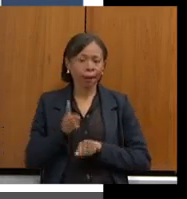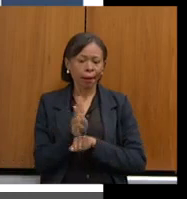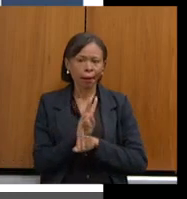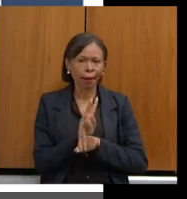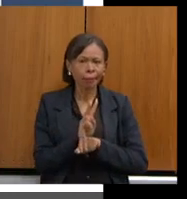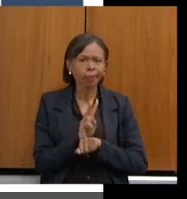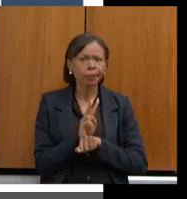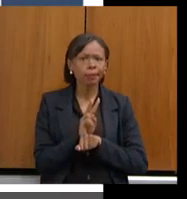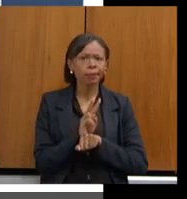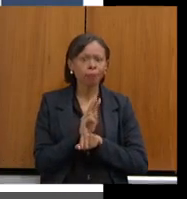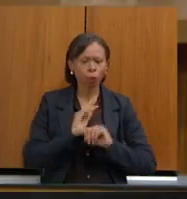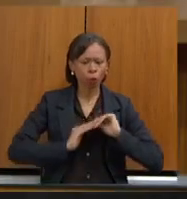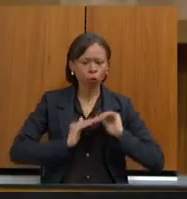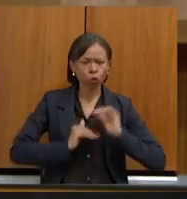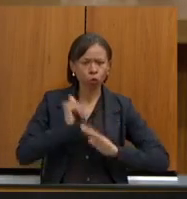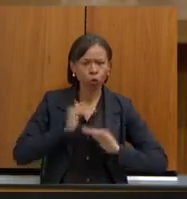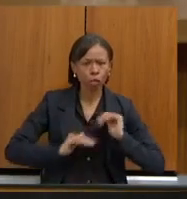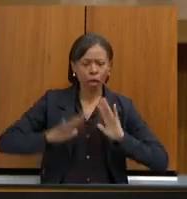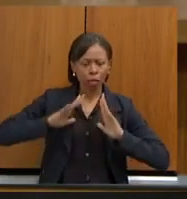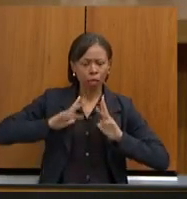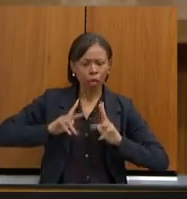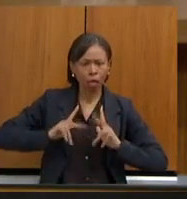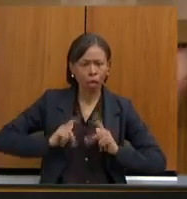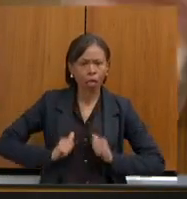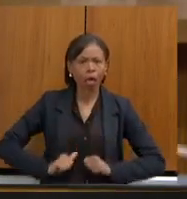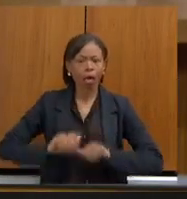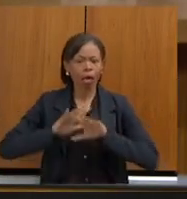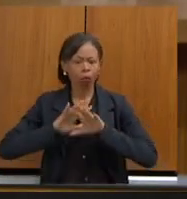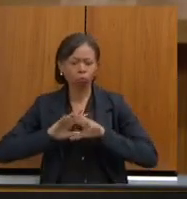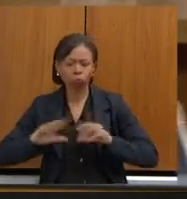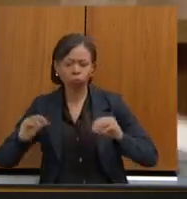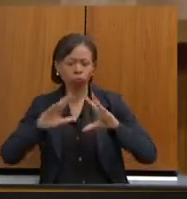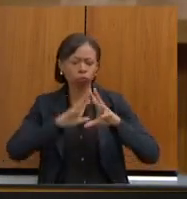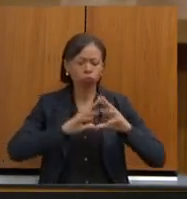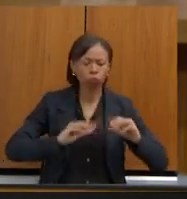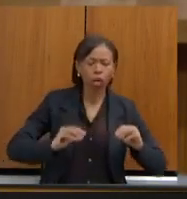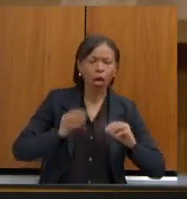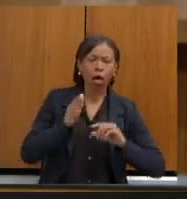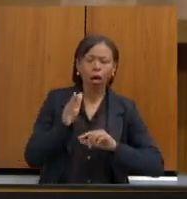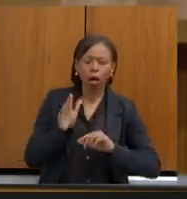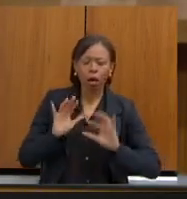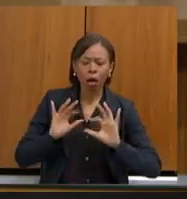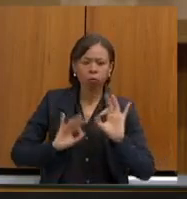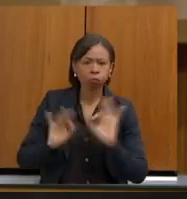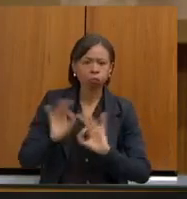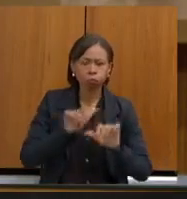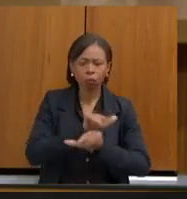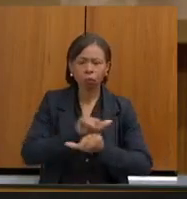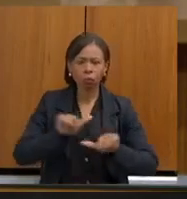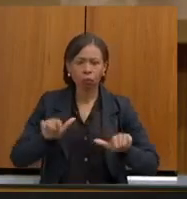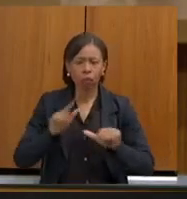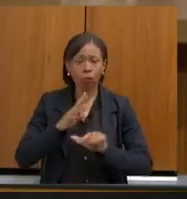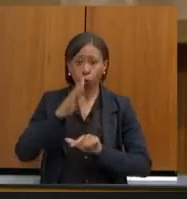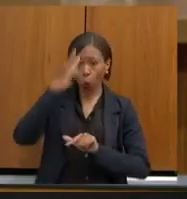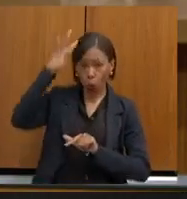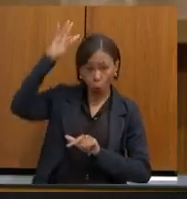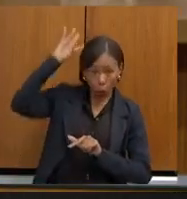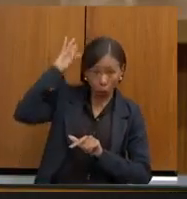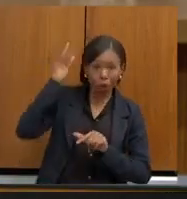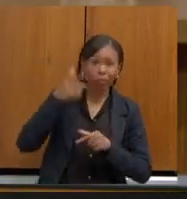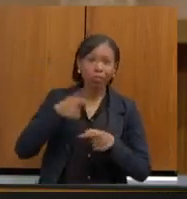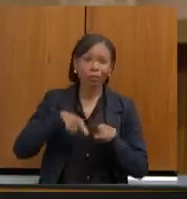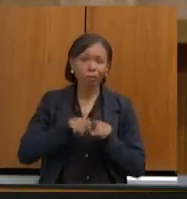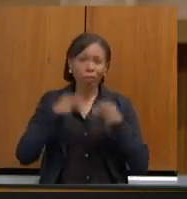e agentes esses capacitados pelo Corpo de Bombeiros Militar e pelo exército brasileiro não